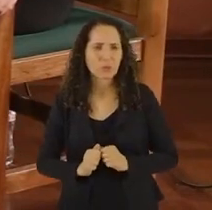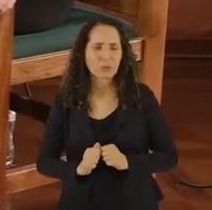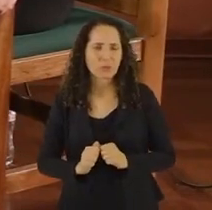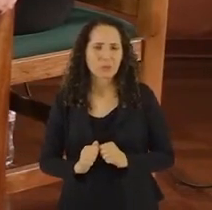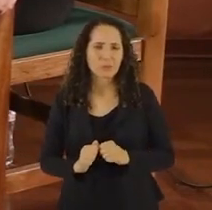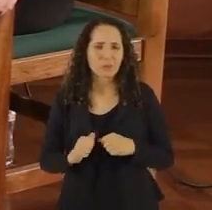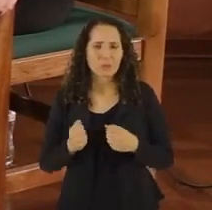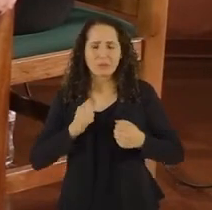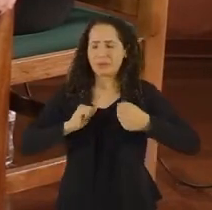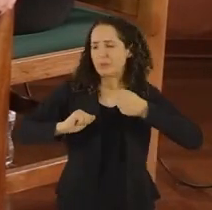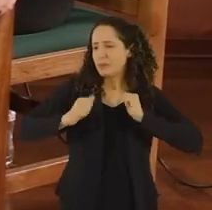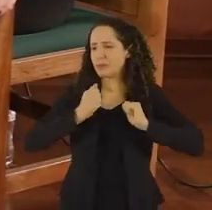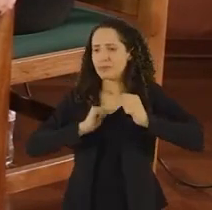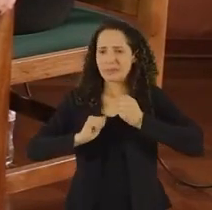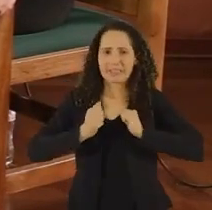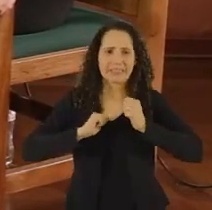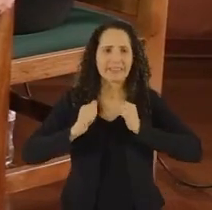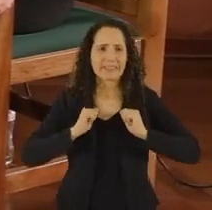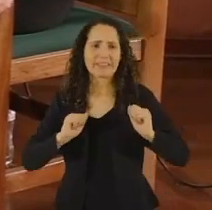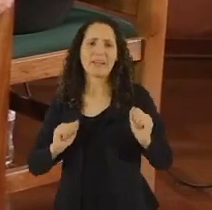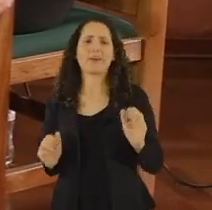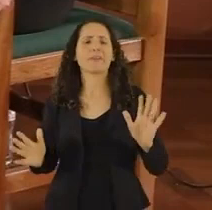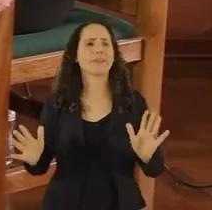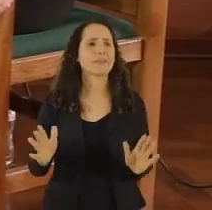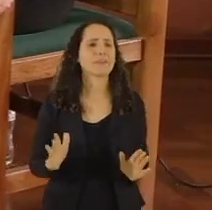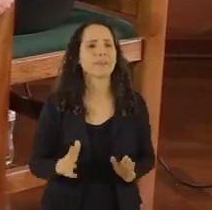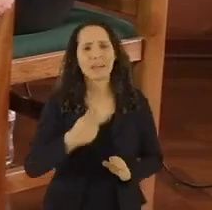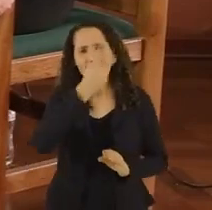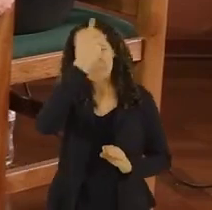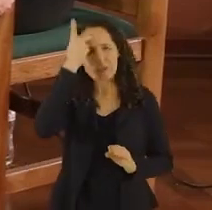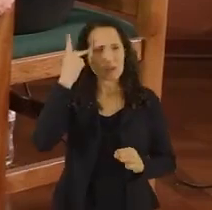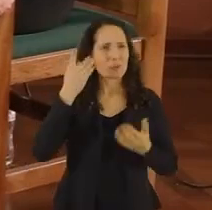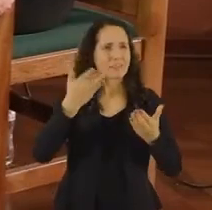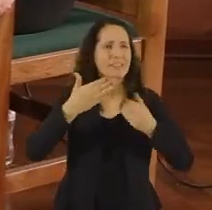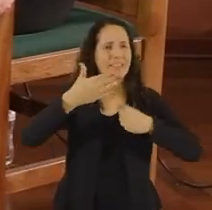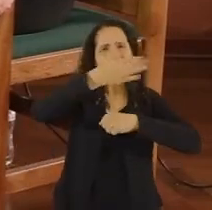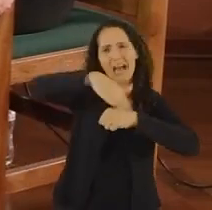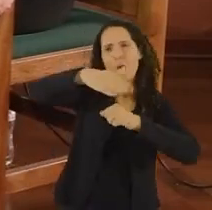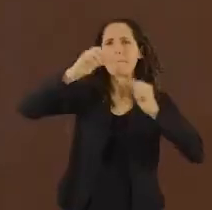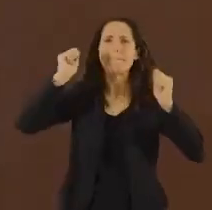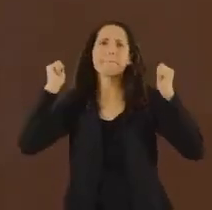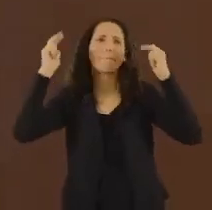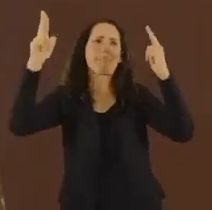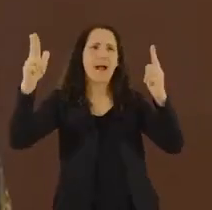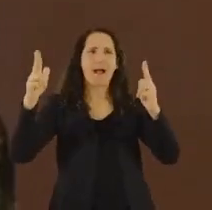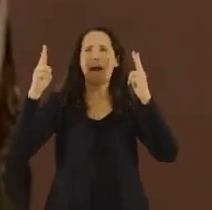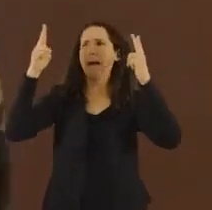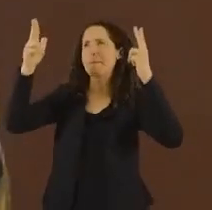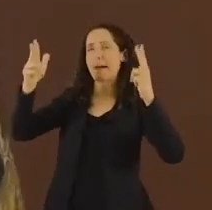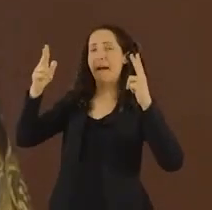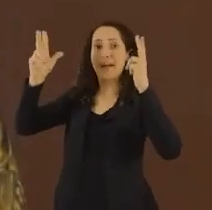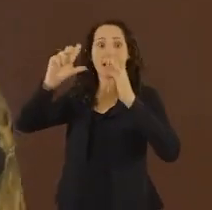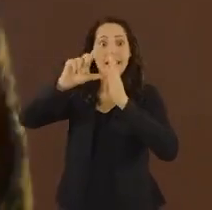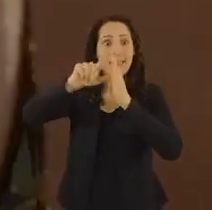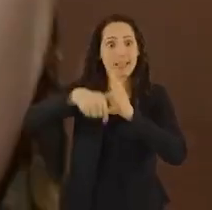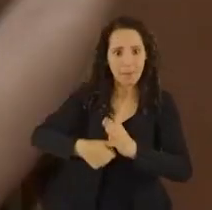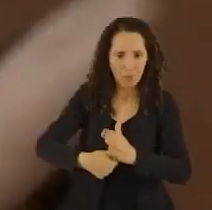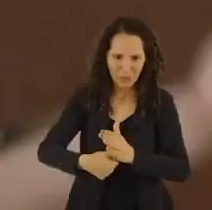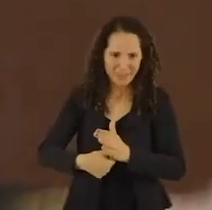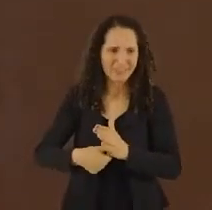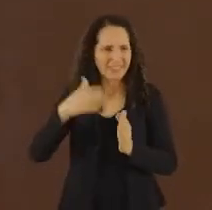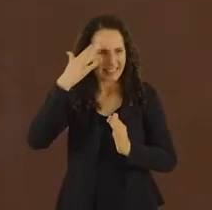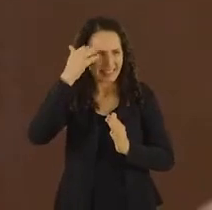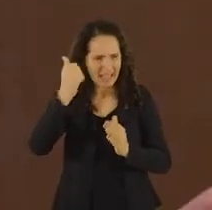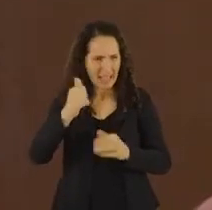excitação niilismo as pessoas queriam ir para Rua se divertir abusar de maneira